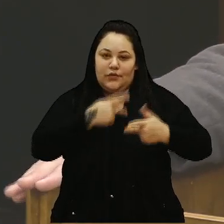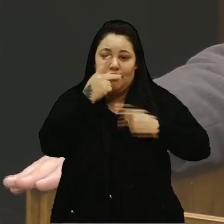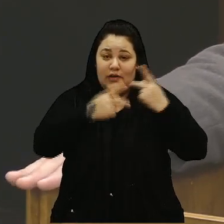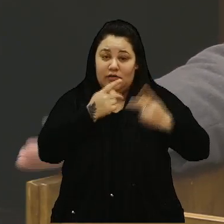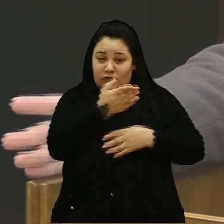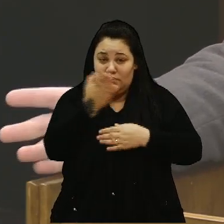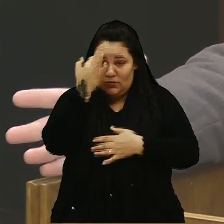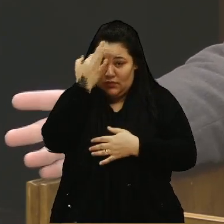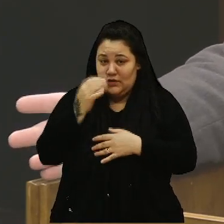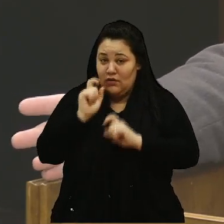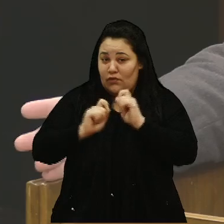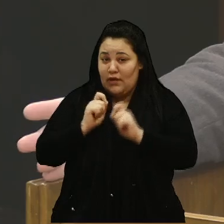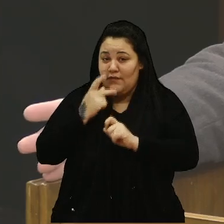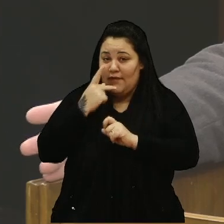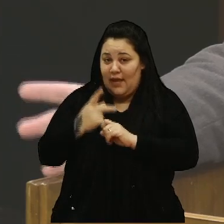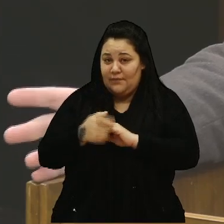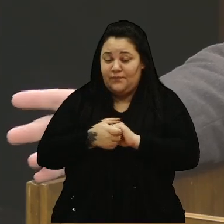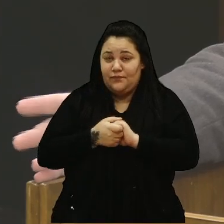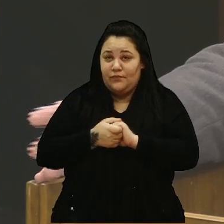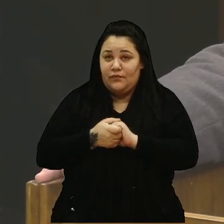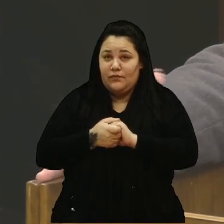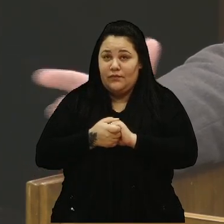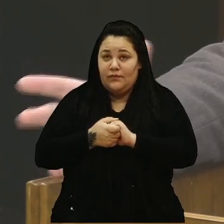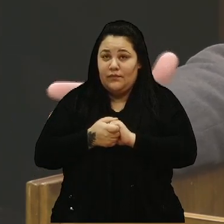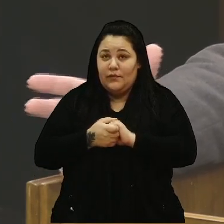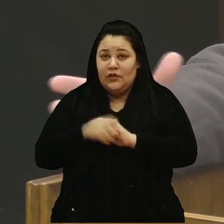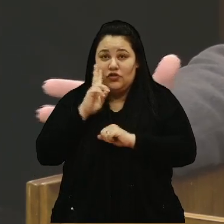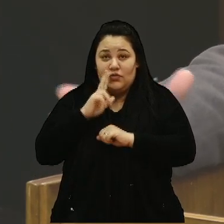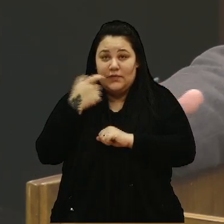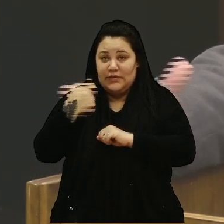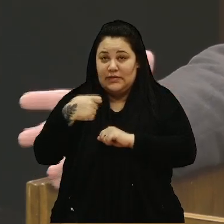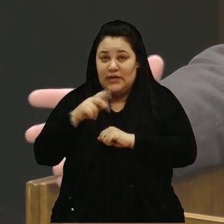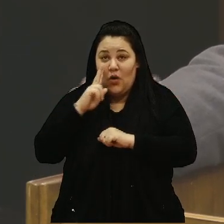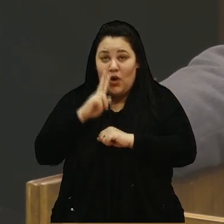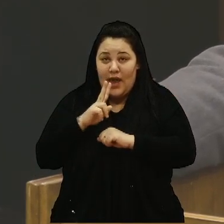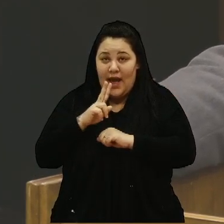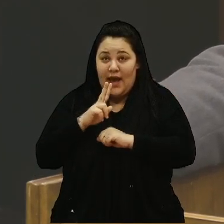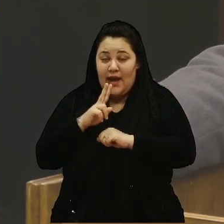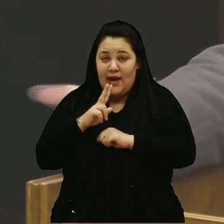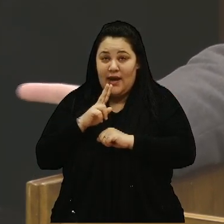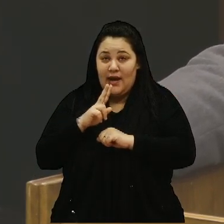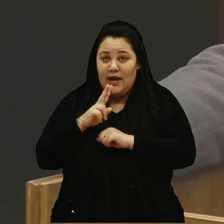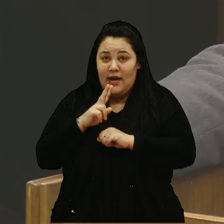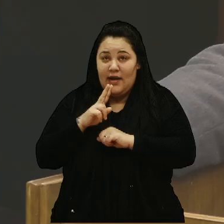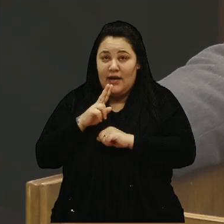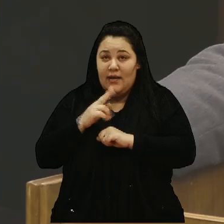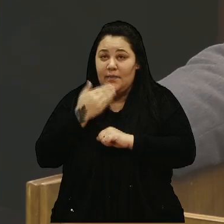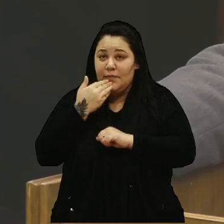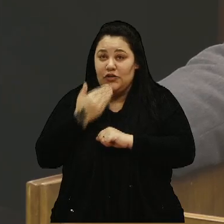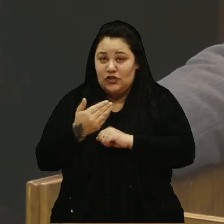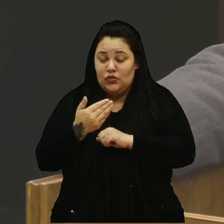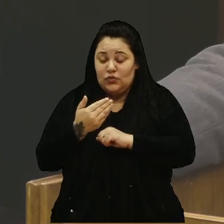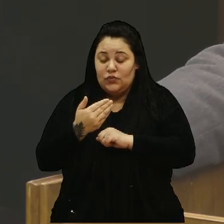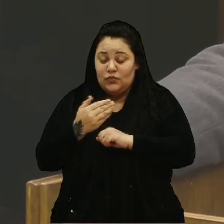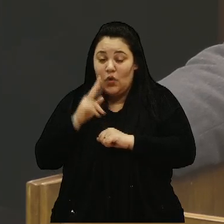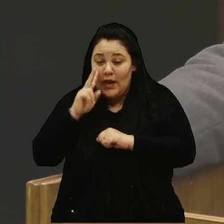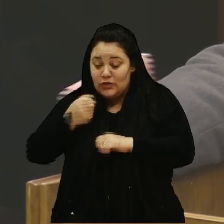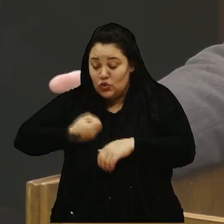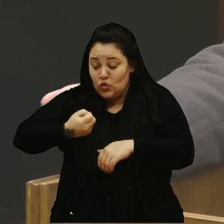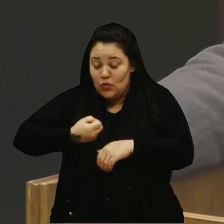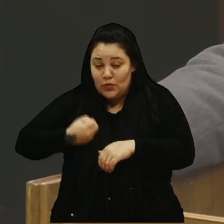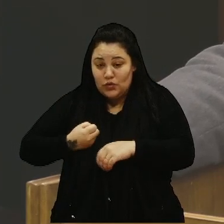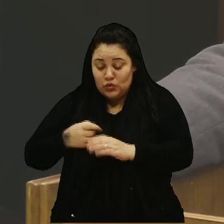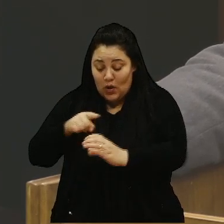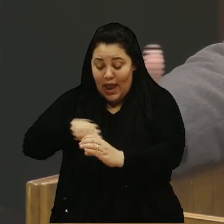quero chegar. Primeiro, solicitar a verificação do medidor, isso dependendo da situação, pode ser inclusive sem custo por parte da RGE. Requerer a revisão